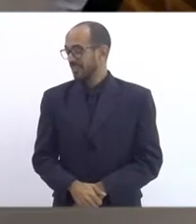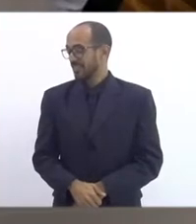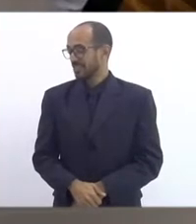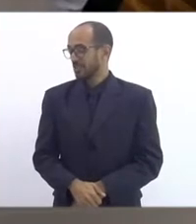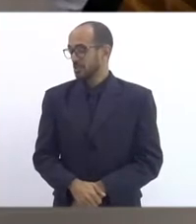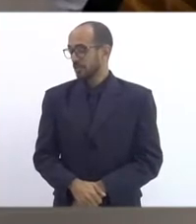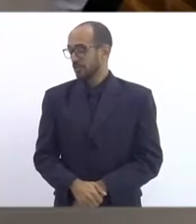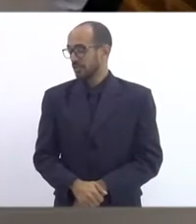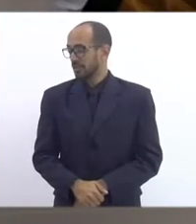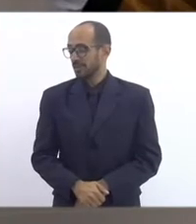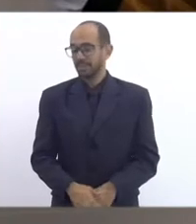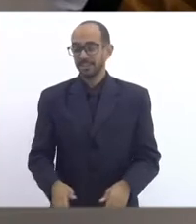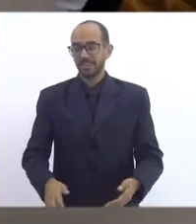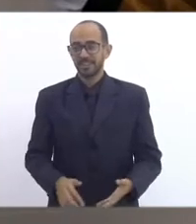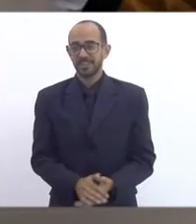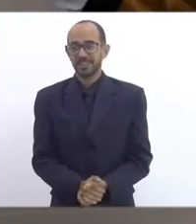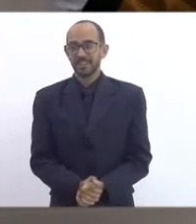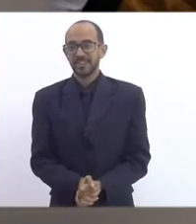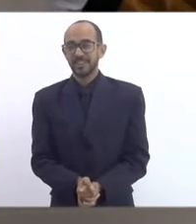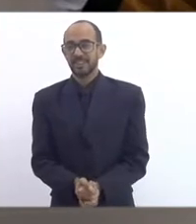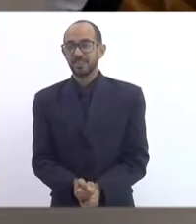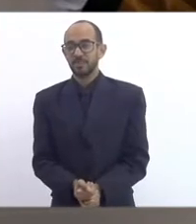Em vastas fatias do território.